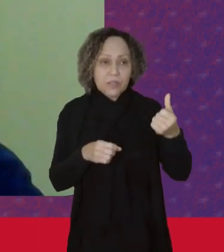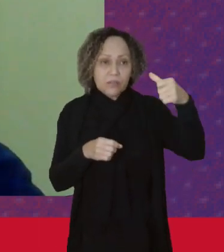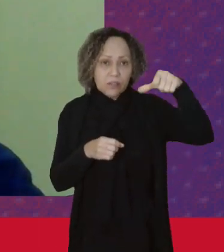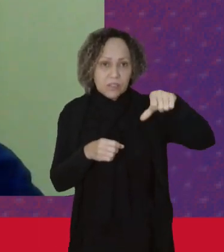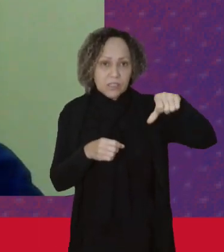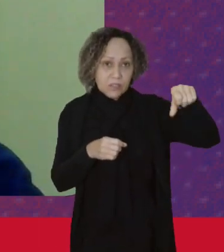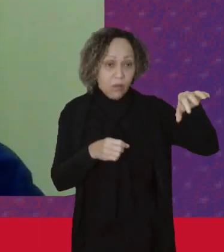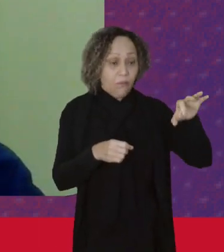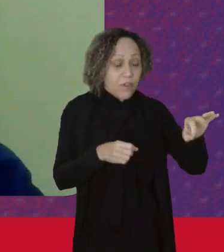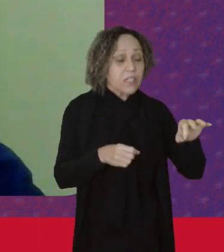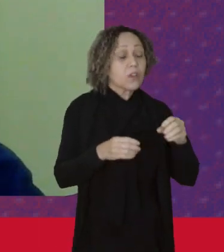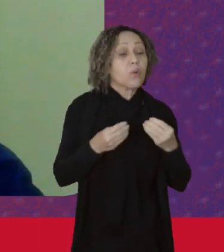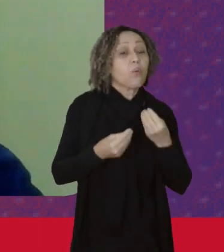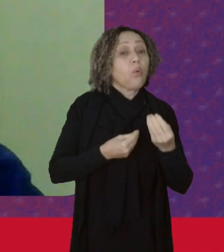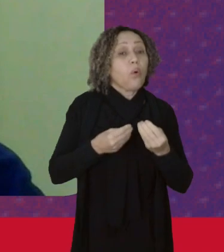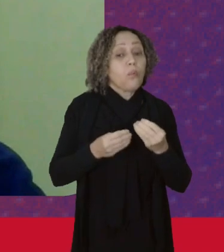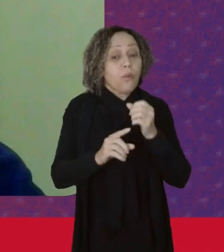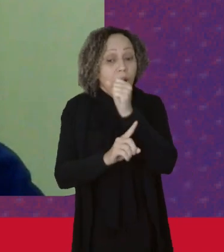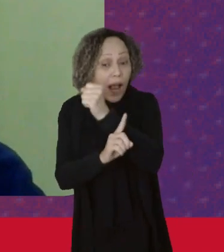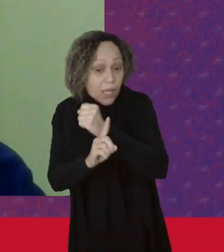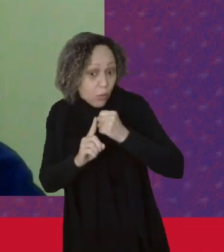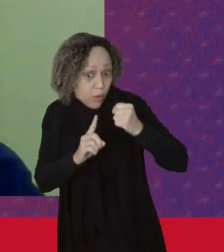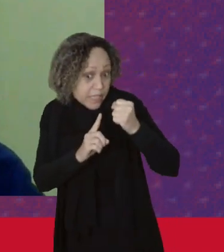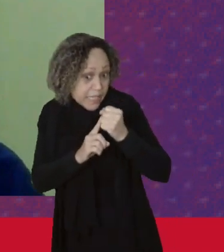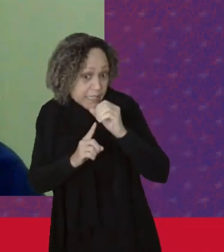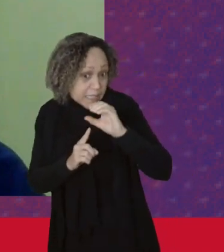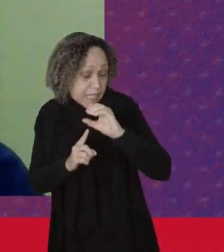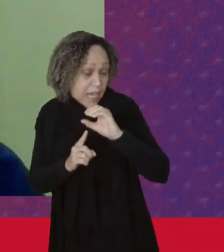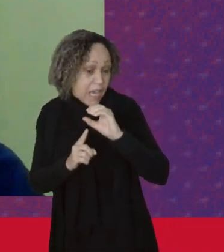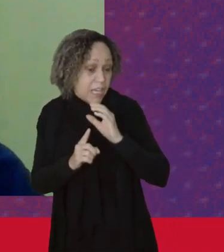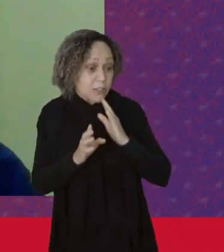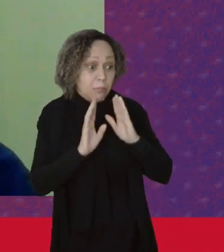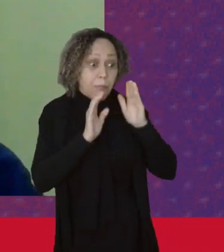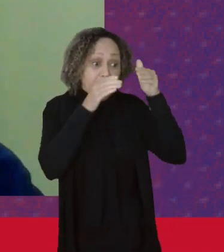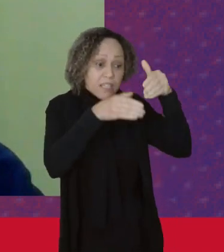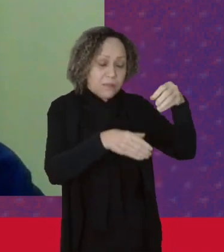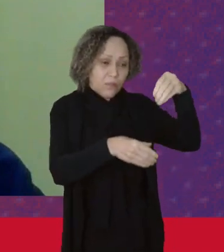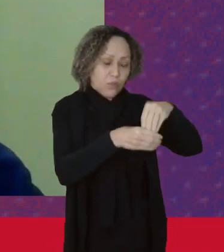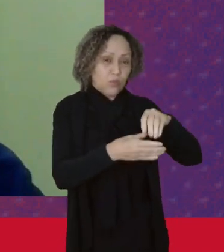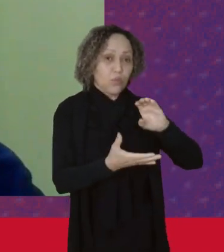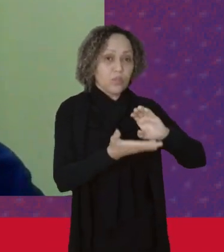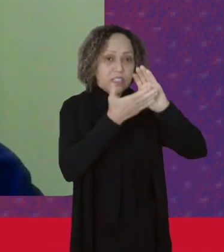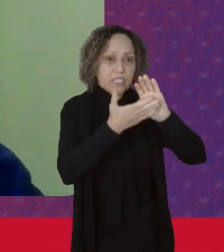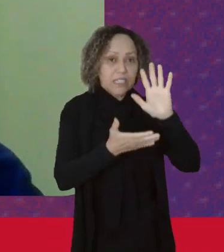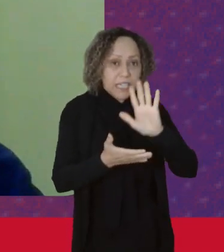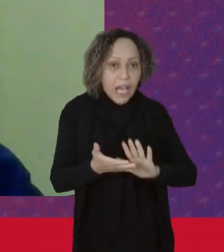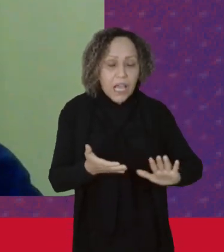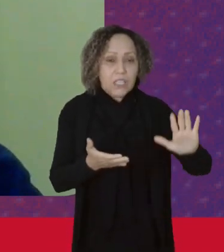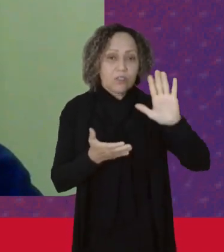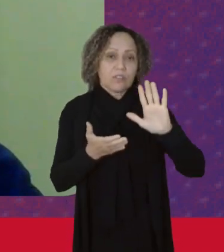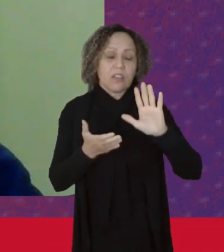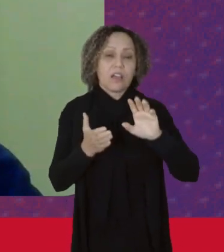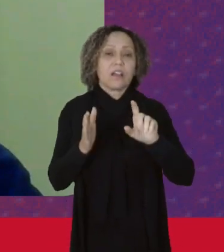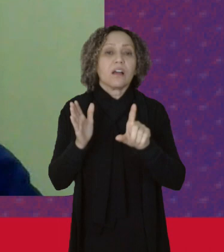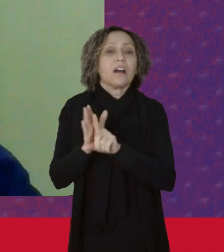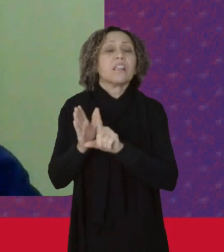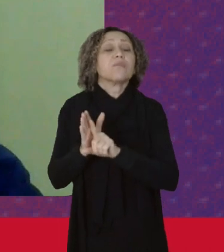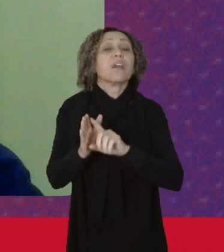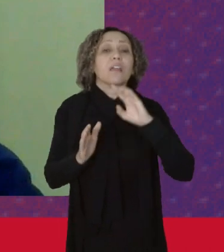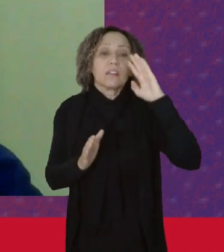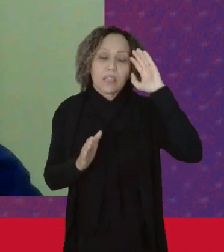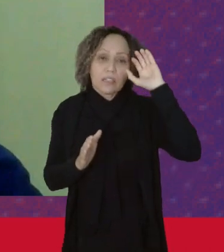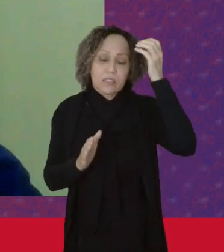sociedade civil no Conselho Nacional. Mas a Lei Orgânica do SUS determinava a criação de algumas